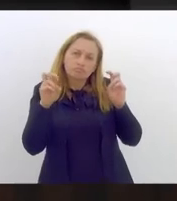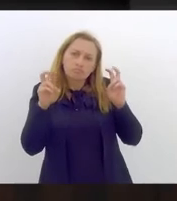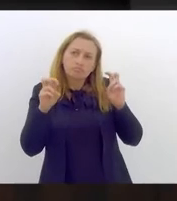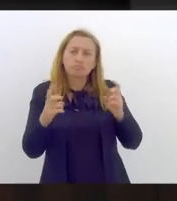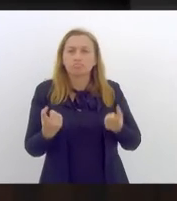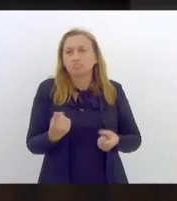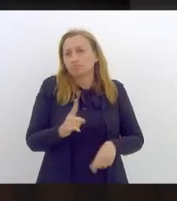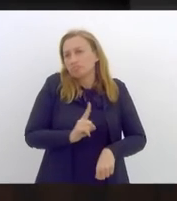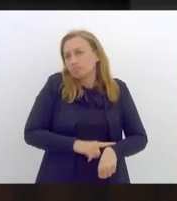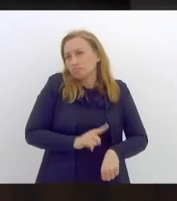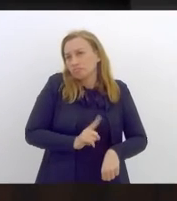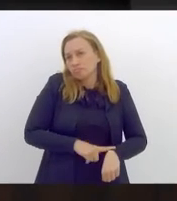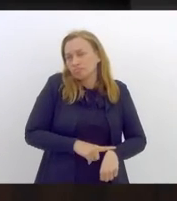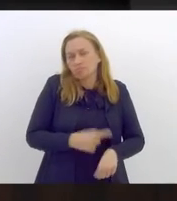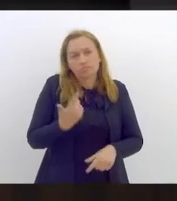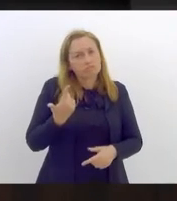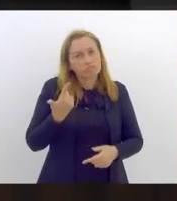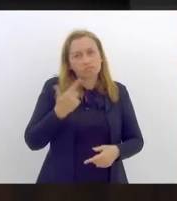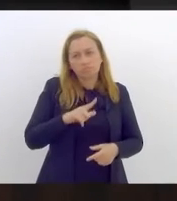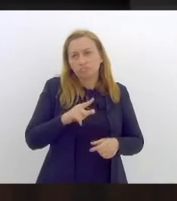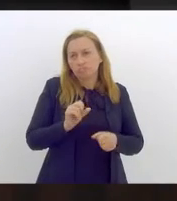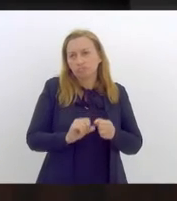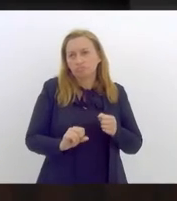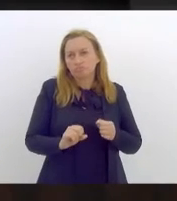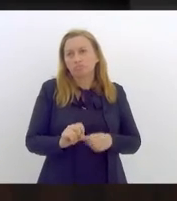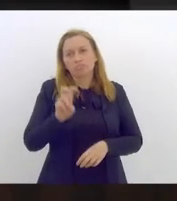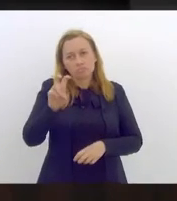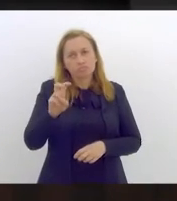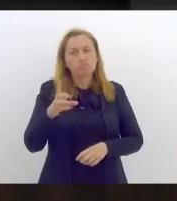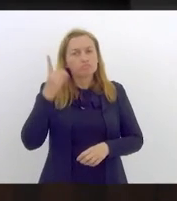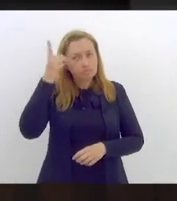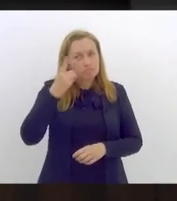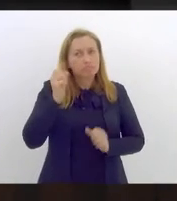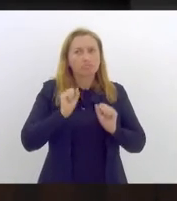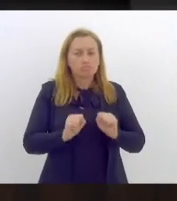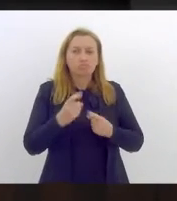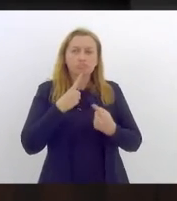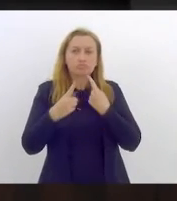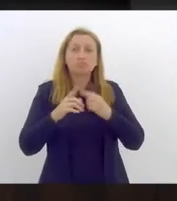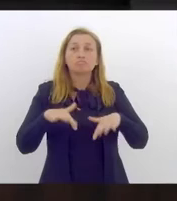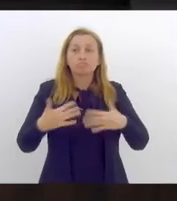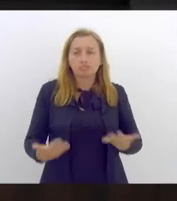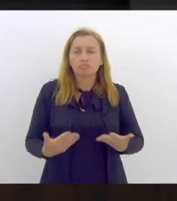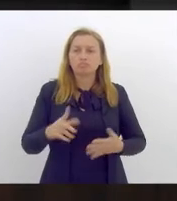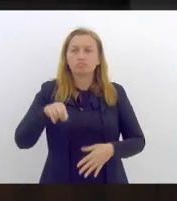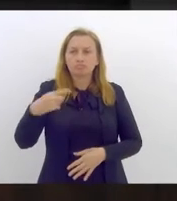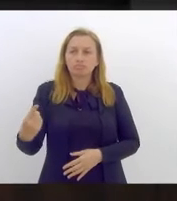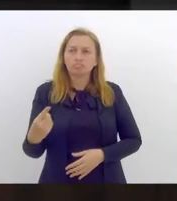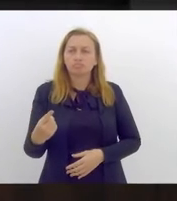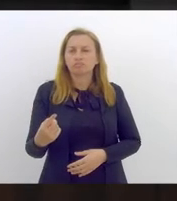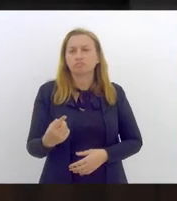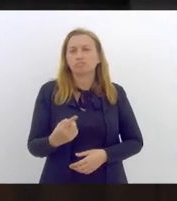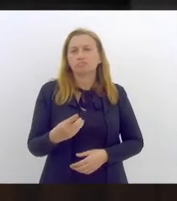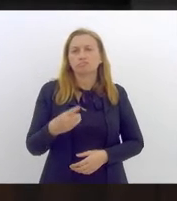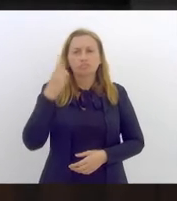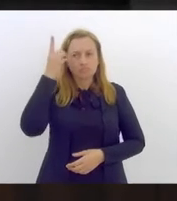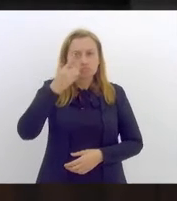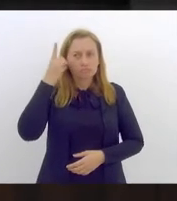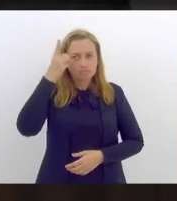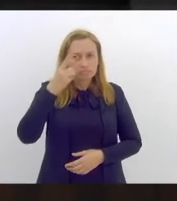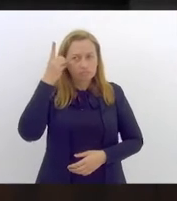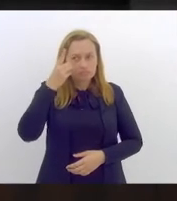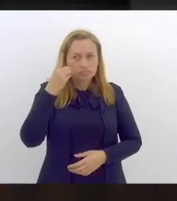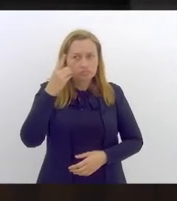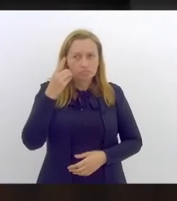tempo, porque, do contrário, não conseguiremos fazer que os 5 deputados possam discutir. Então, o próximo orador inscrito é